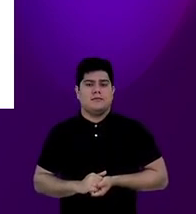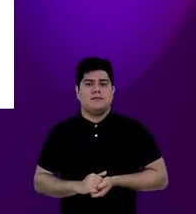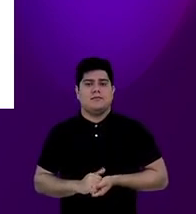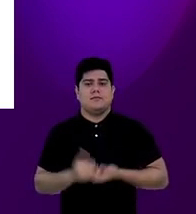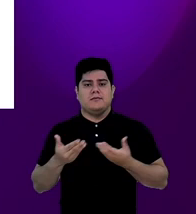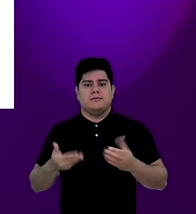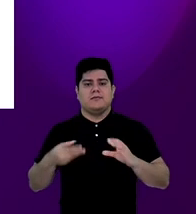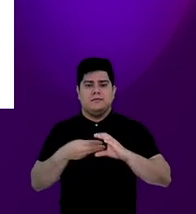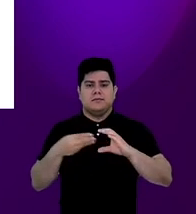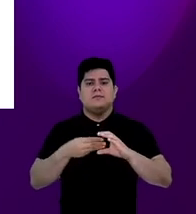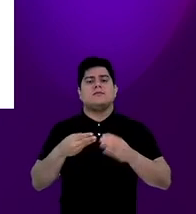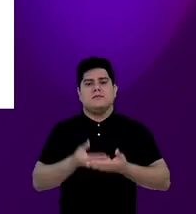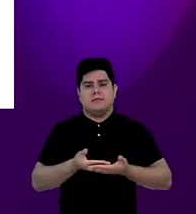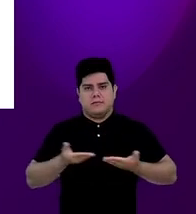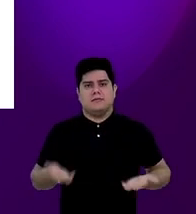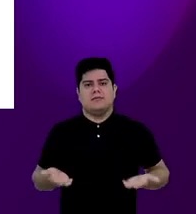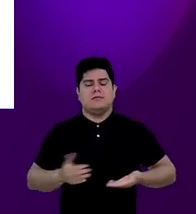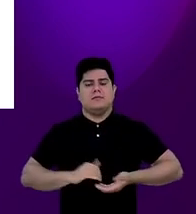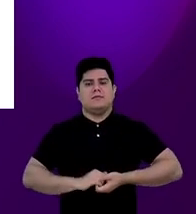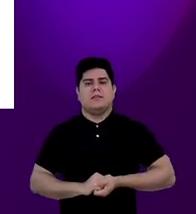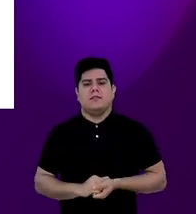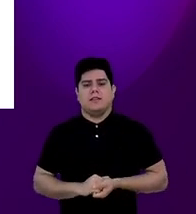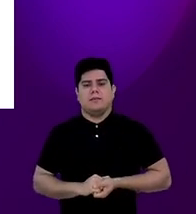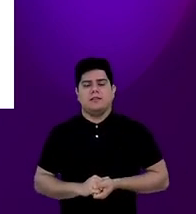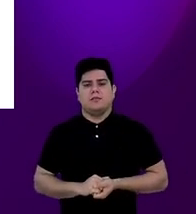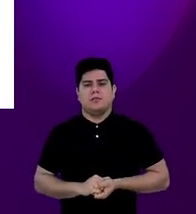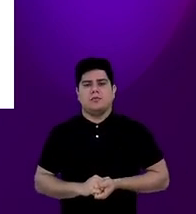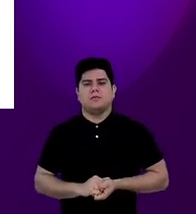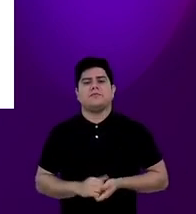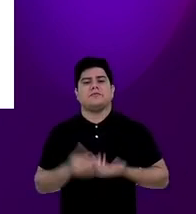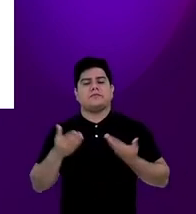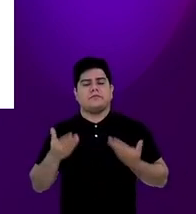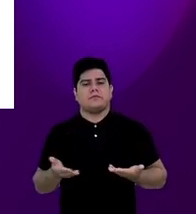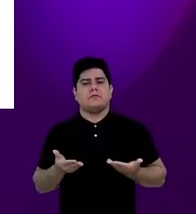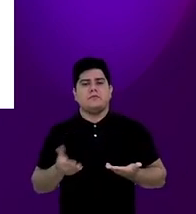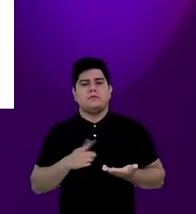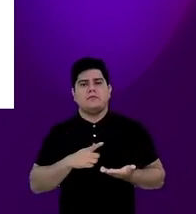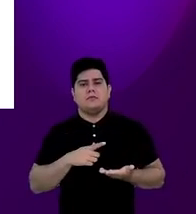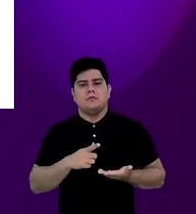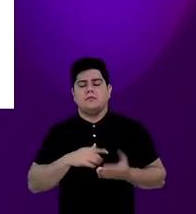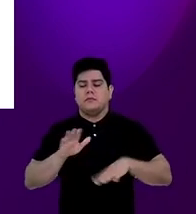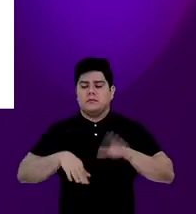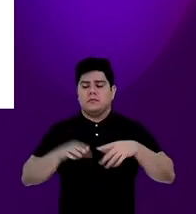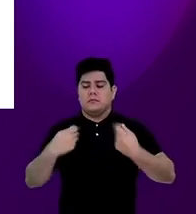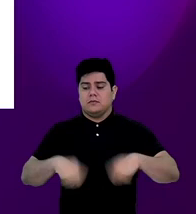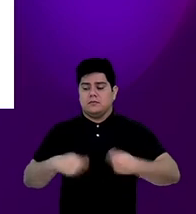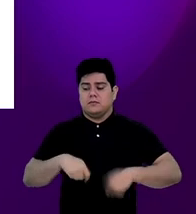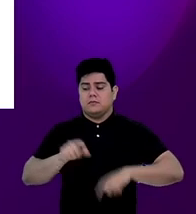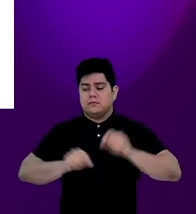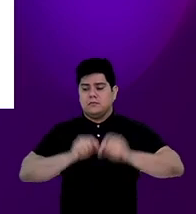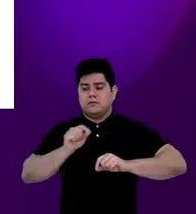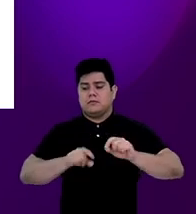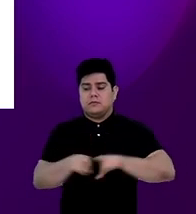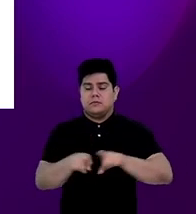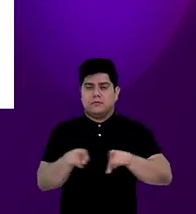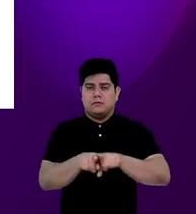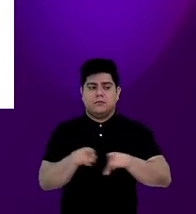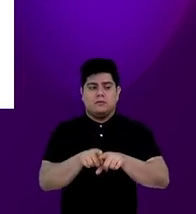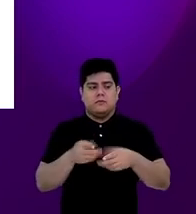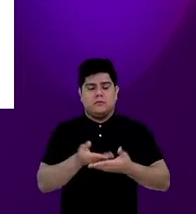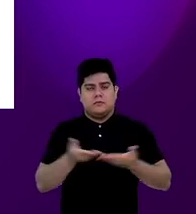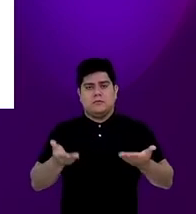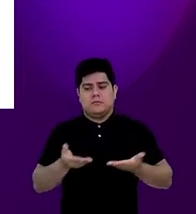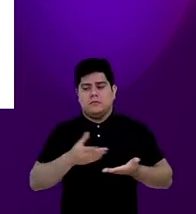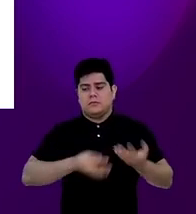uma leucoférese. Depois que você retira a célula, às vezes a necessidade, como também disse o Luciano, de